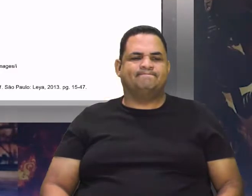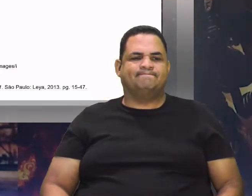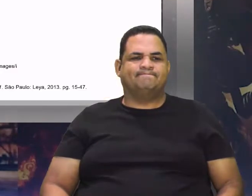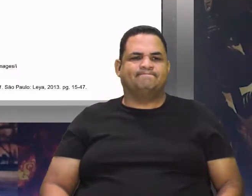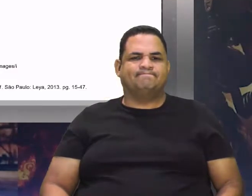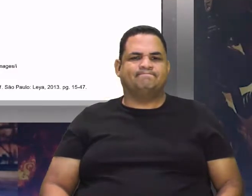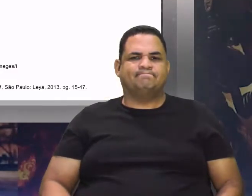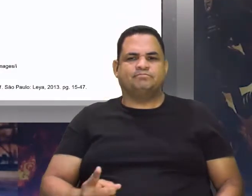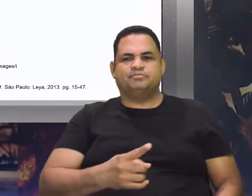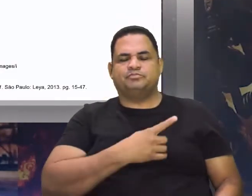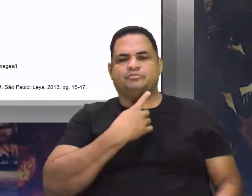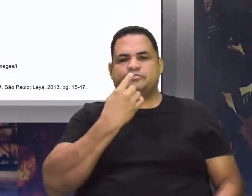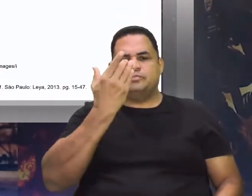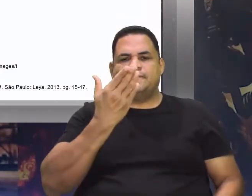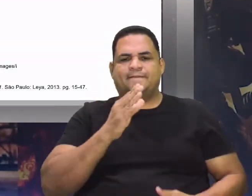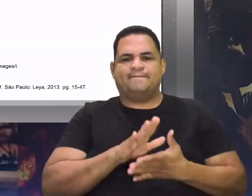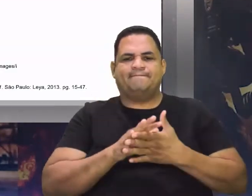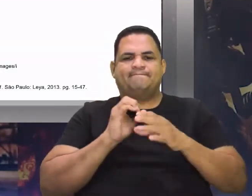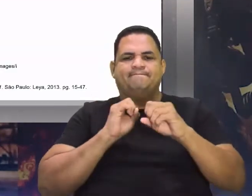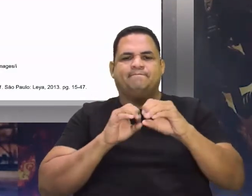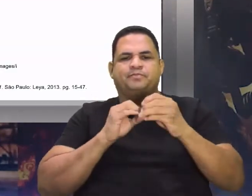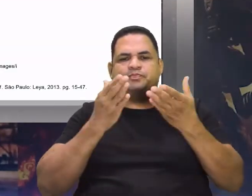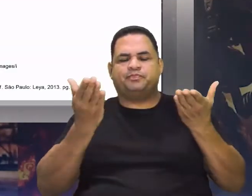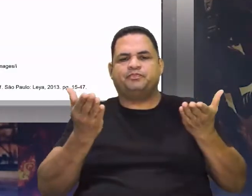É aí que nós temos essa domesticação